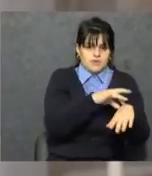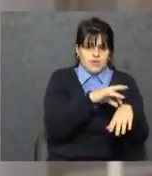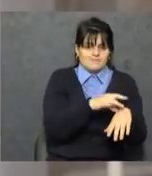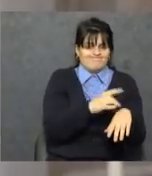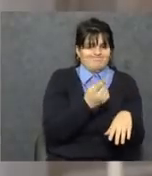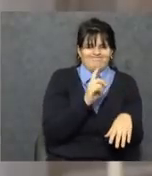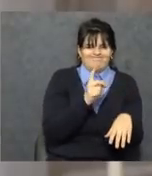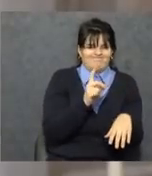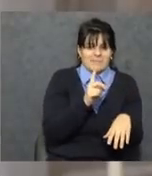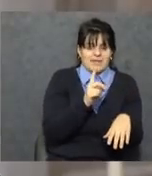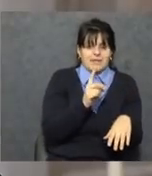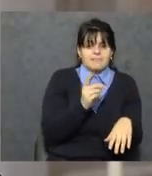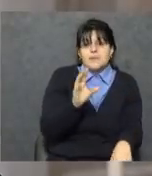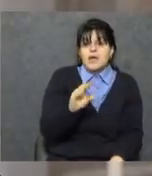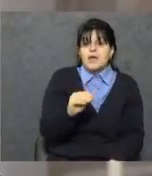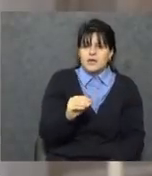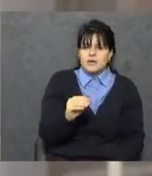Era tudo mais